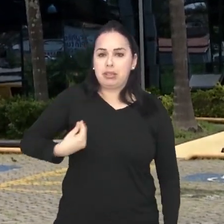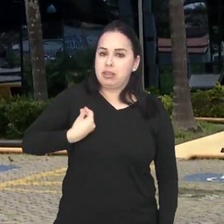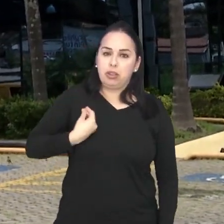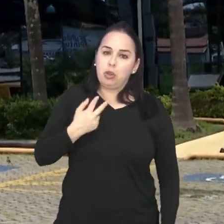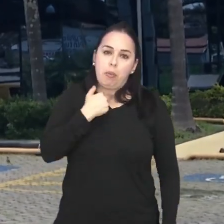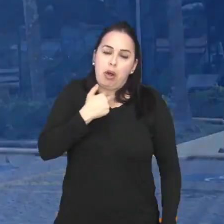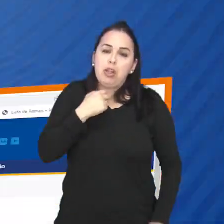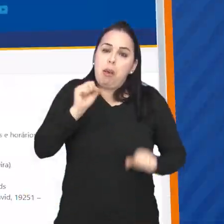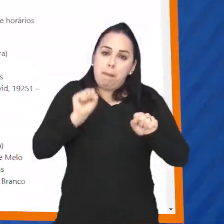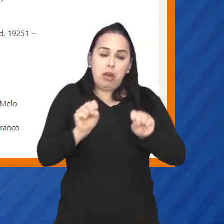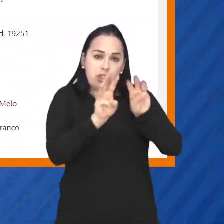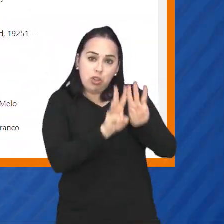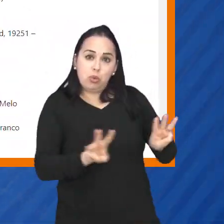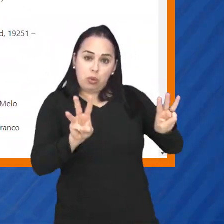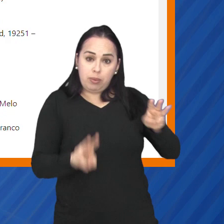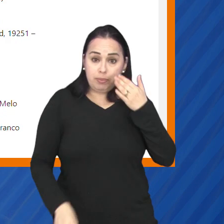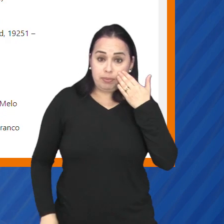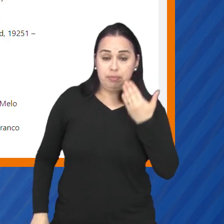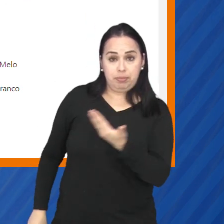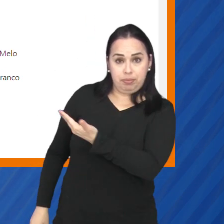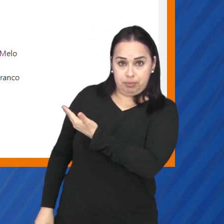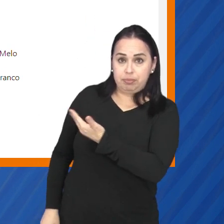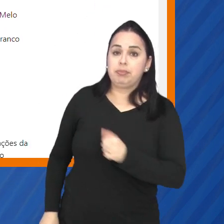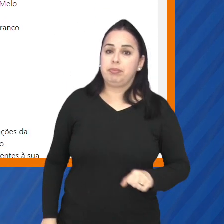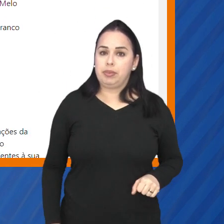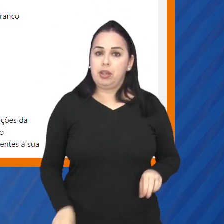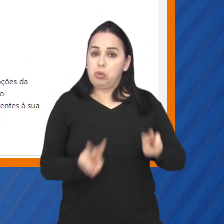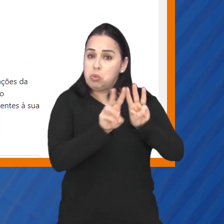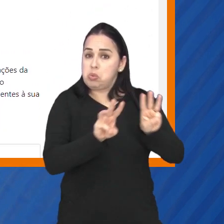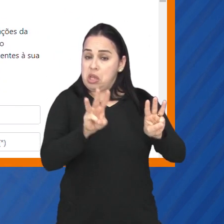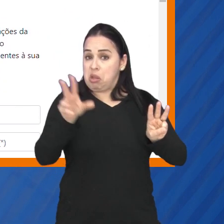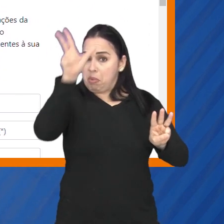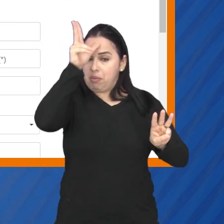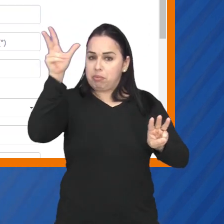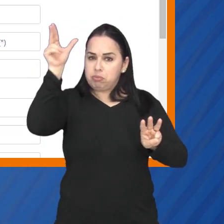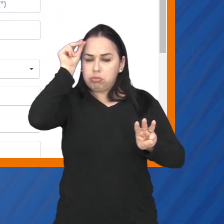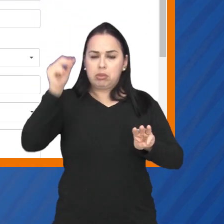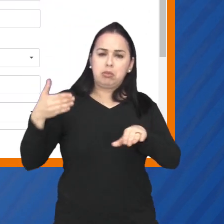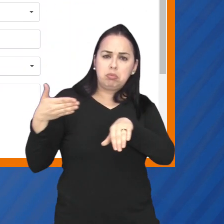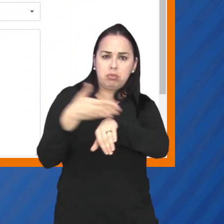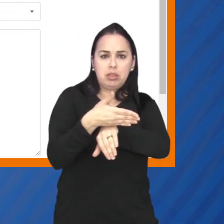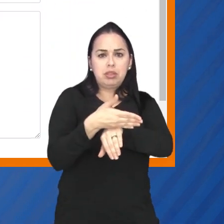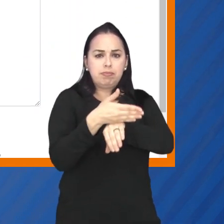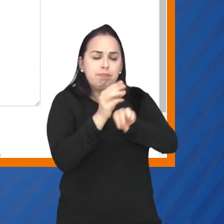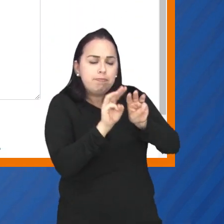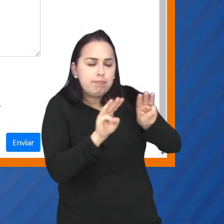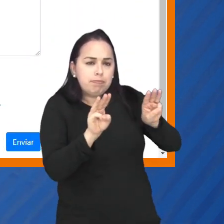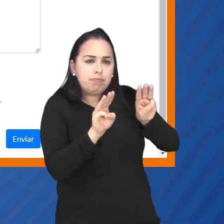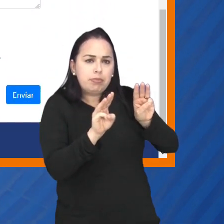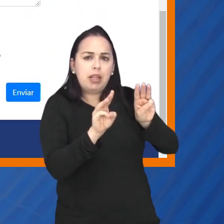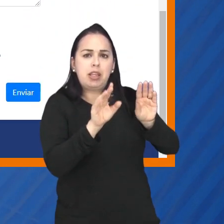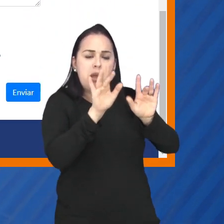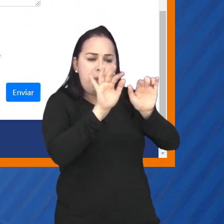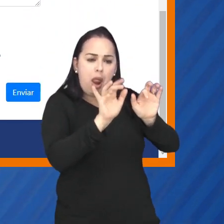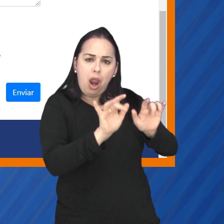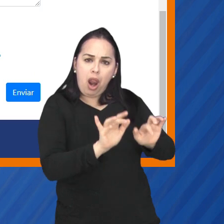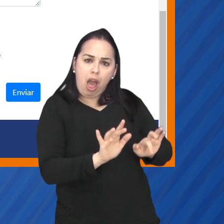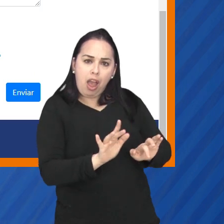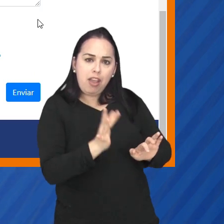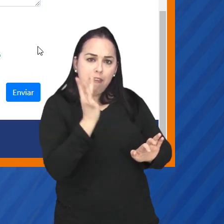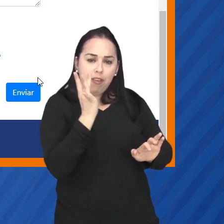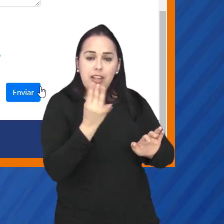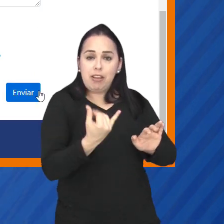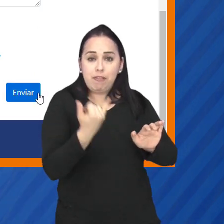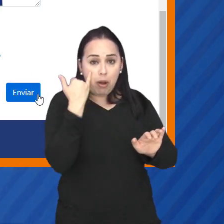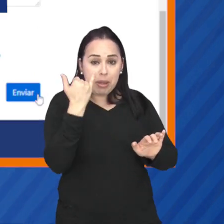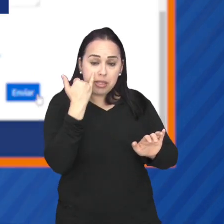presencialmente pode registrar suas contribuições de forma online pelo site da Prefeitura. Basta acessar a página dedicada à LOA, preencher